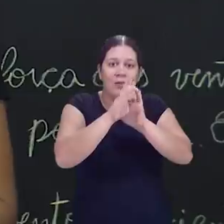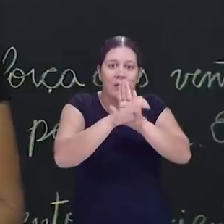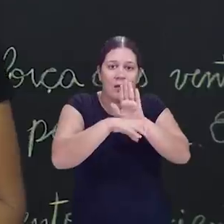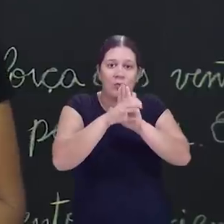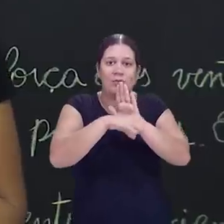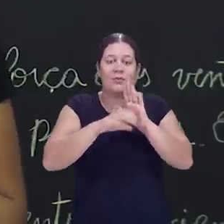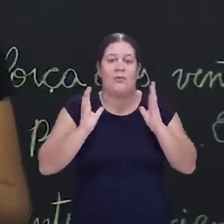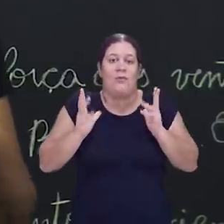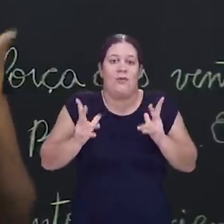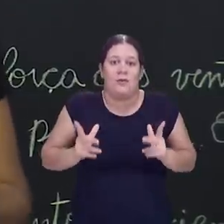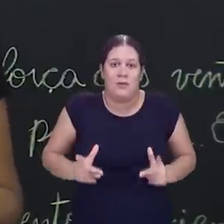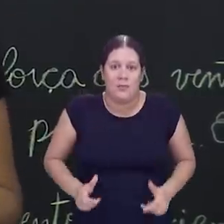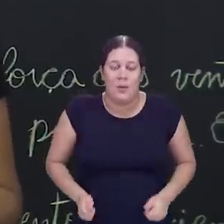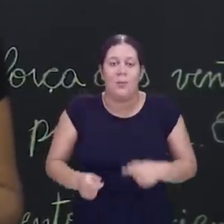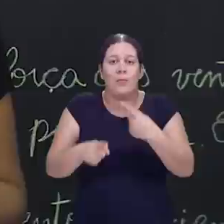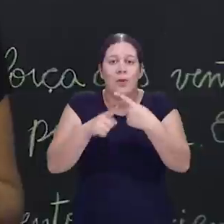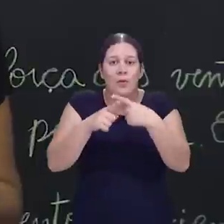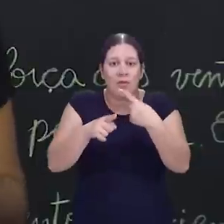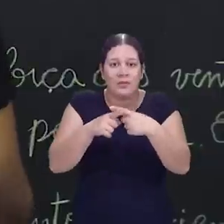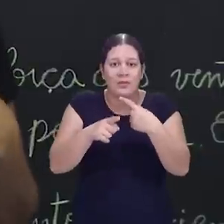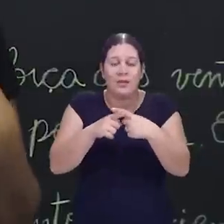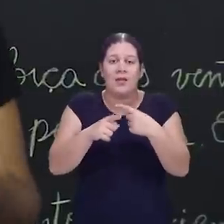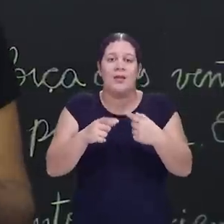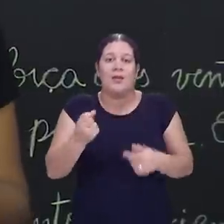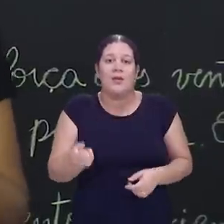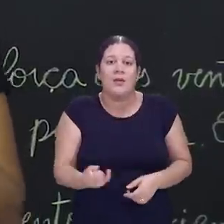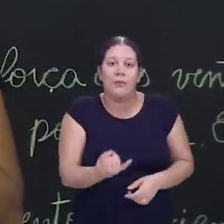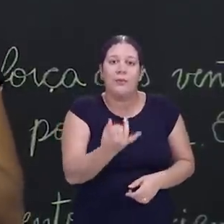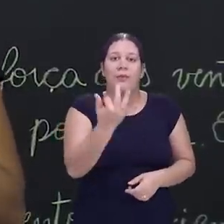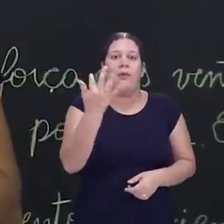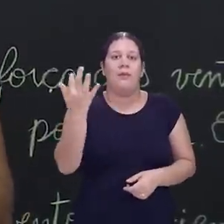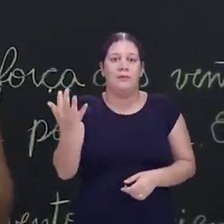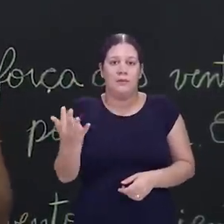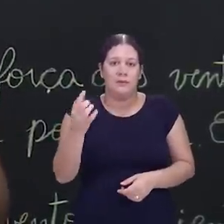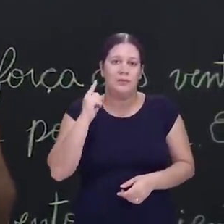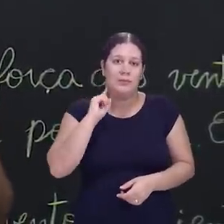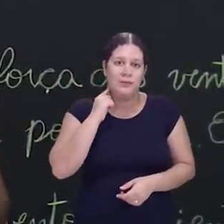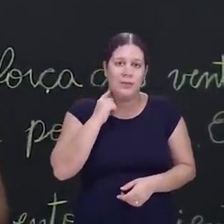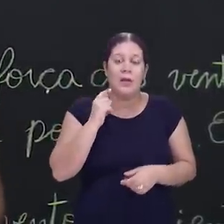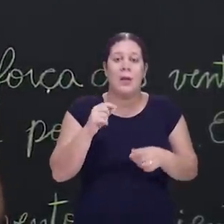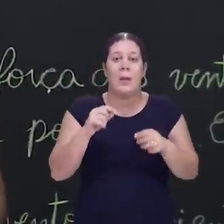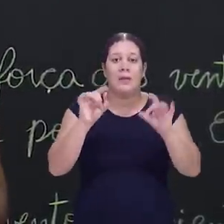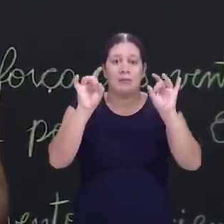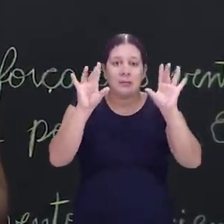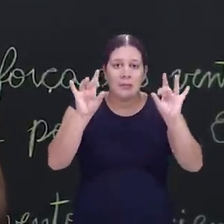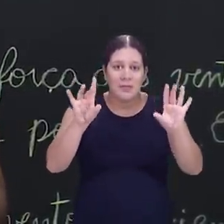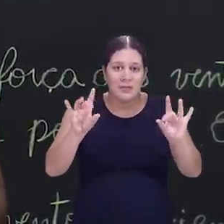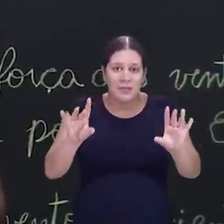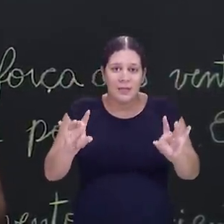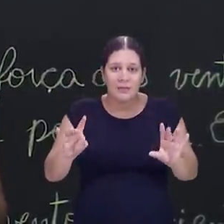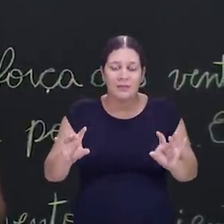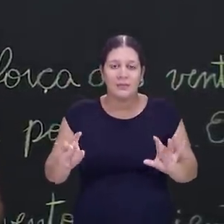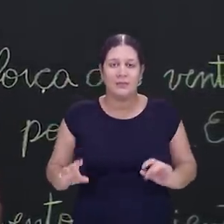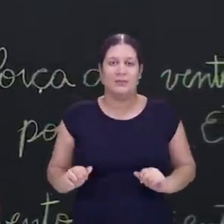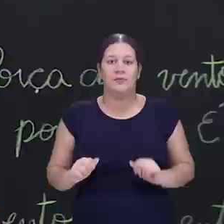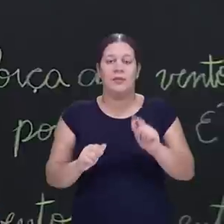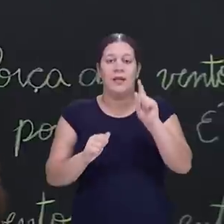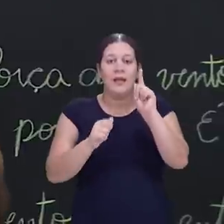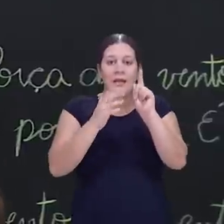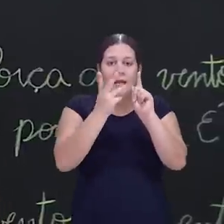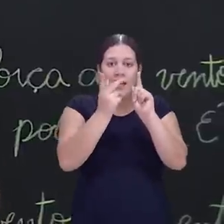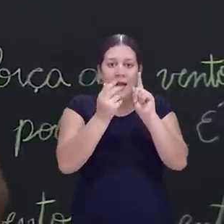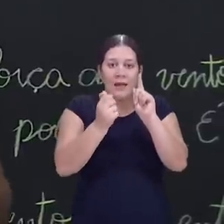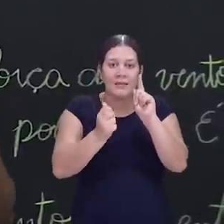energia limpa. Por quê? Porque a quantidade de poluentes e, especialmente, a quantidade de gases